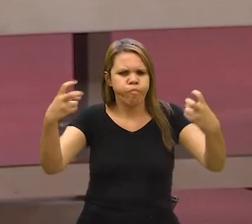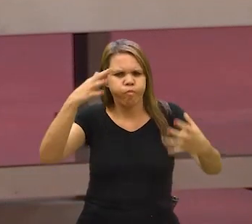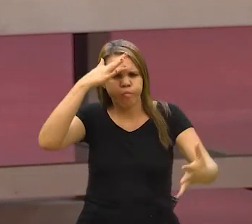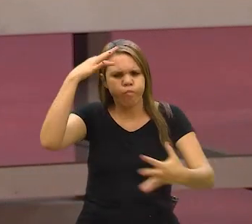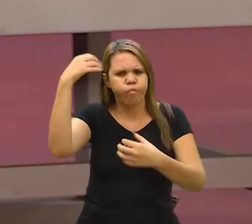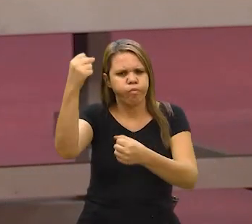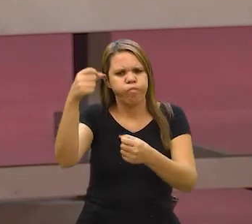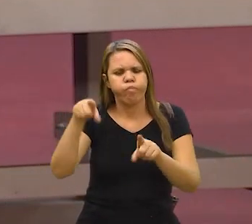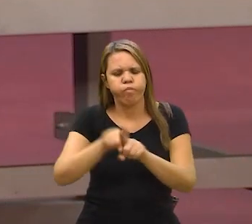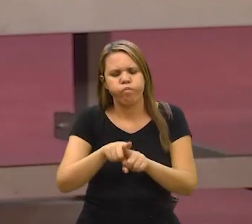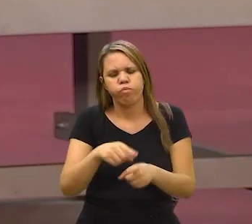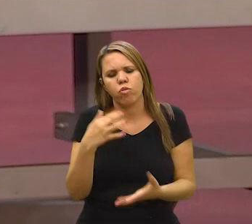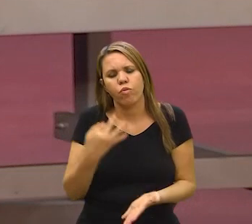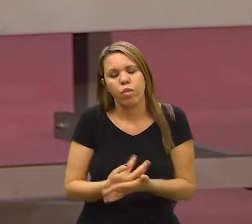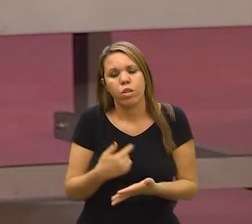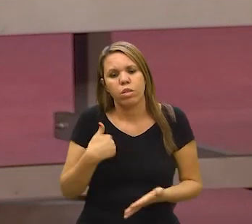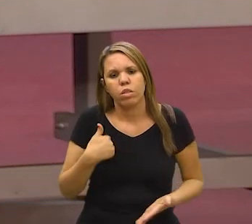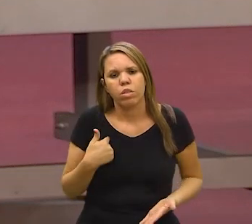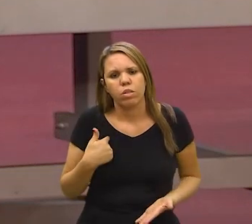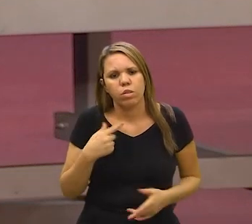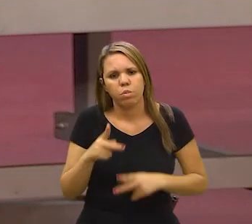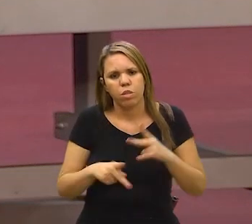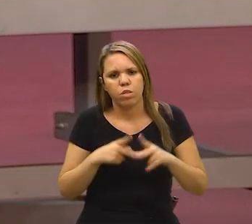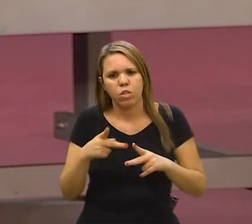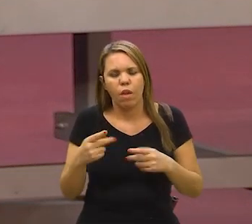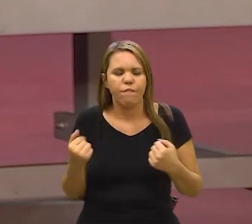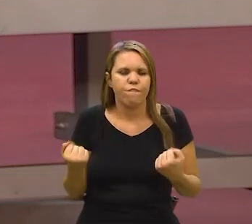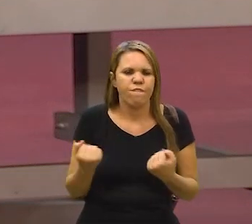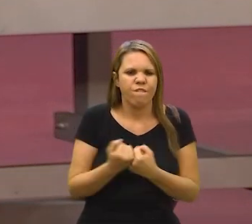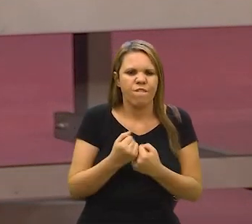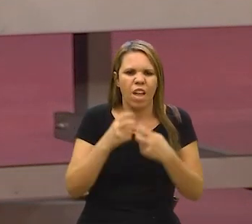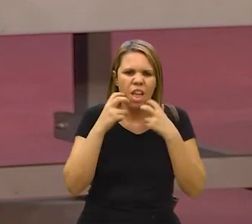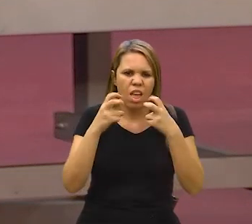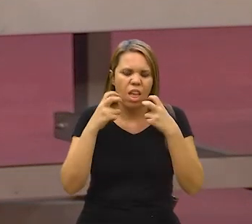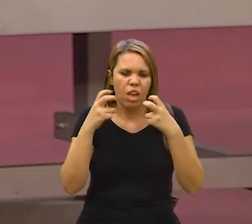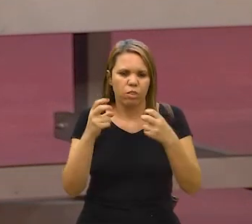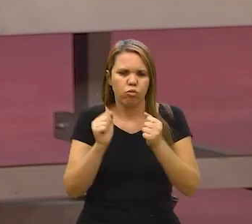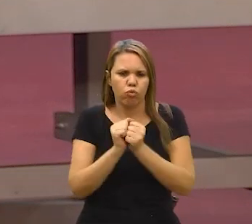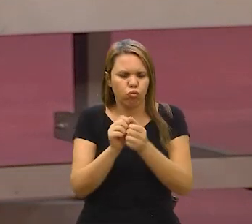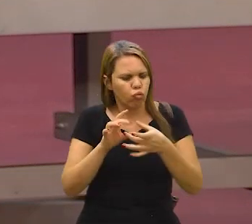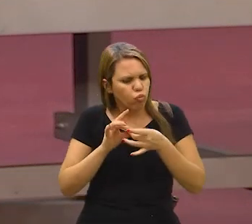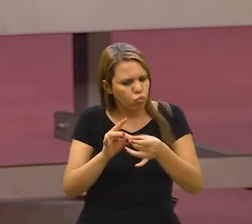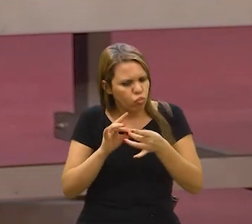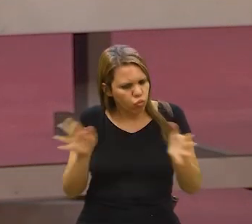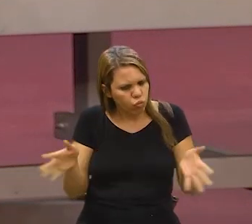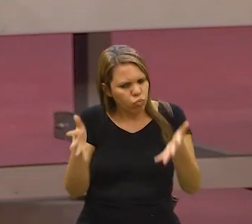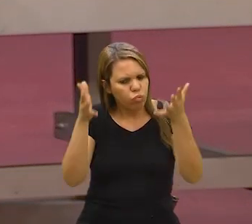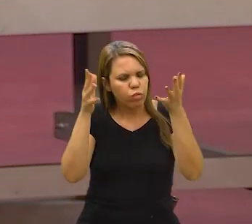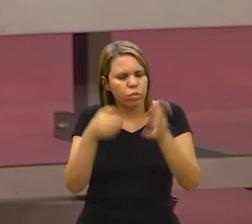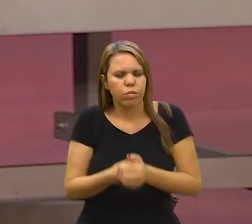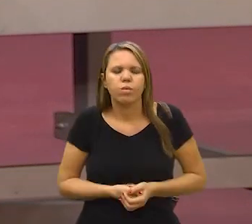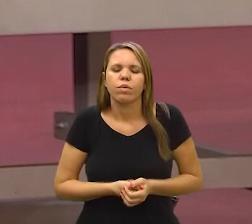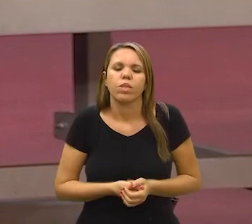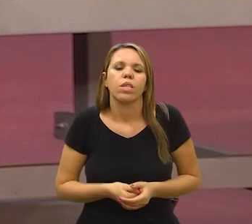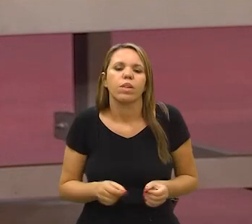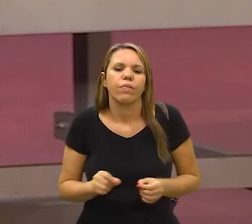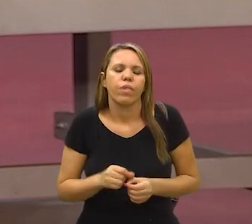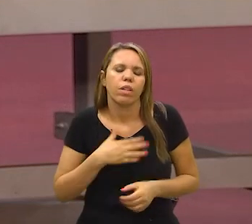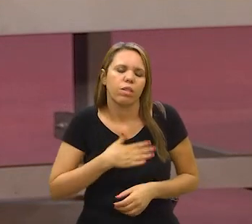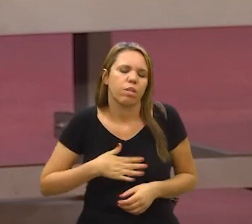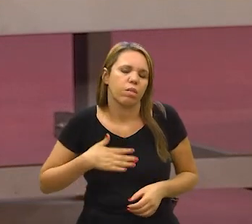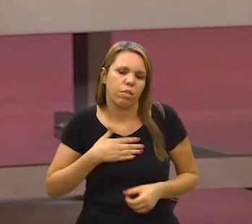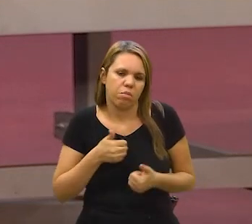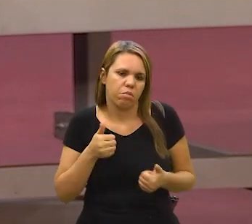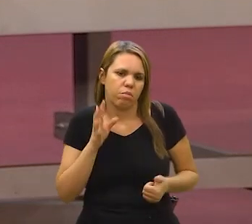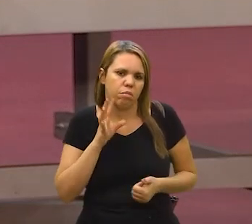uma confiança muito grande. Eu sempre gostei de jogar com torcida a favor, porque você vibra e tem quem vibrar junto com você. Okay. Então isso me fez